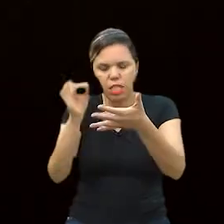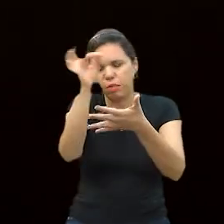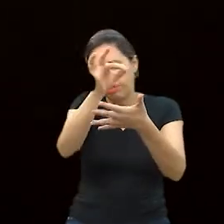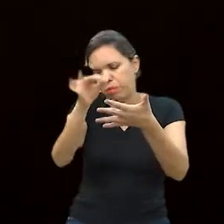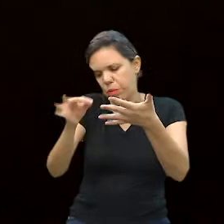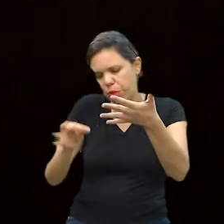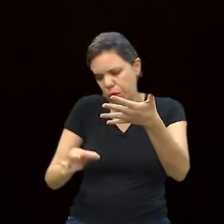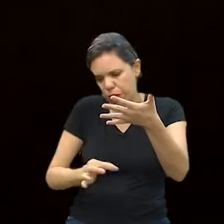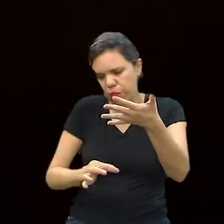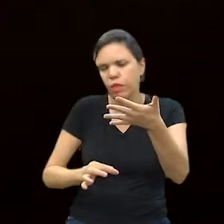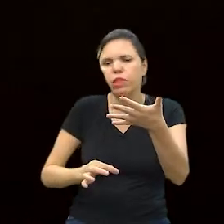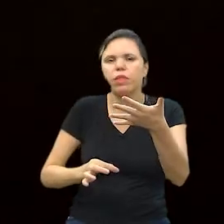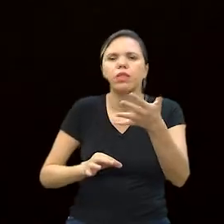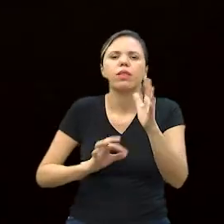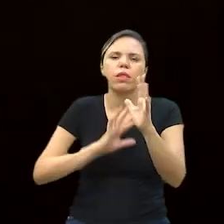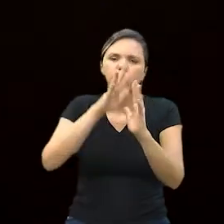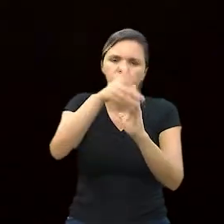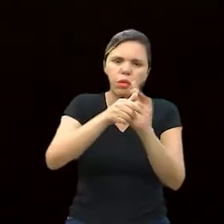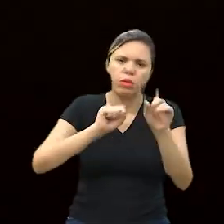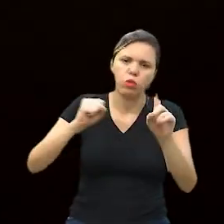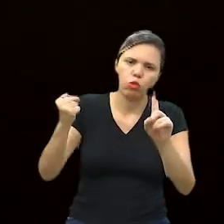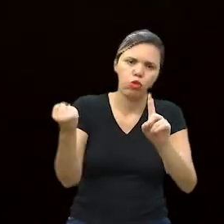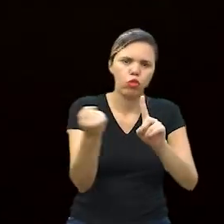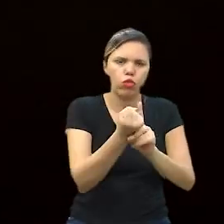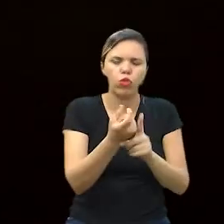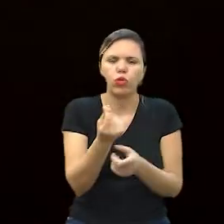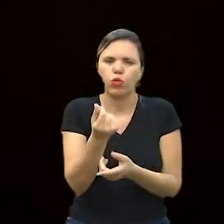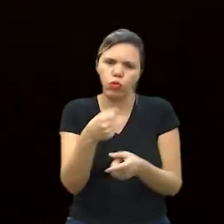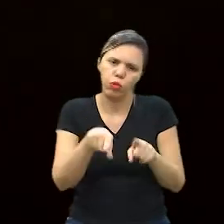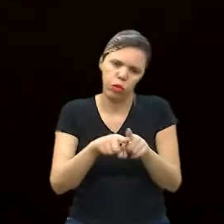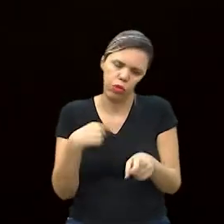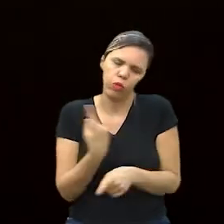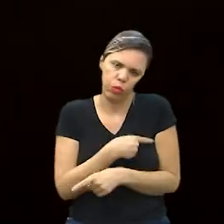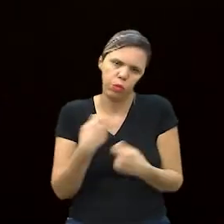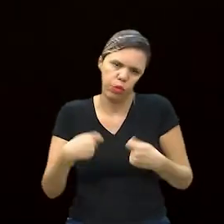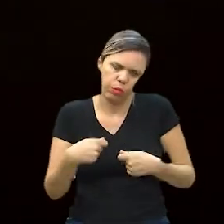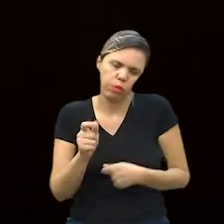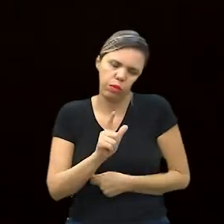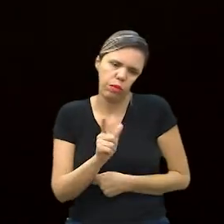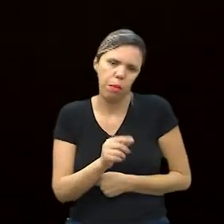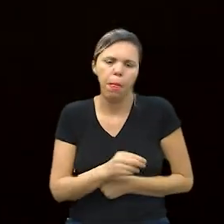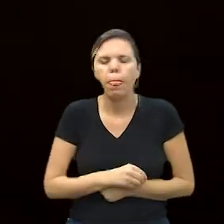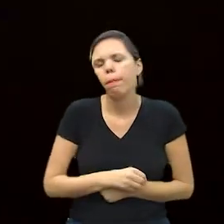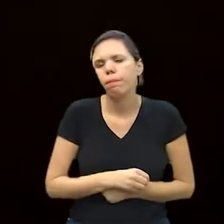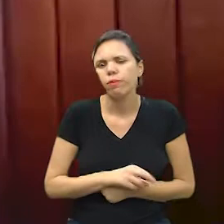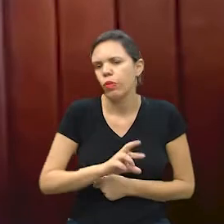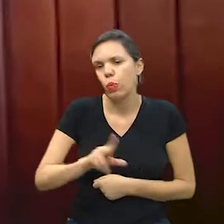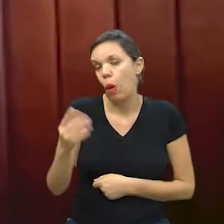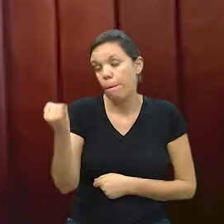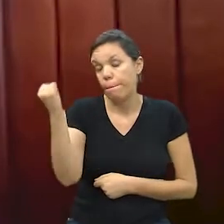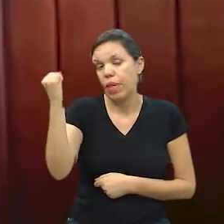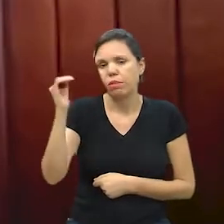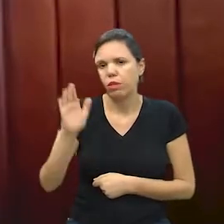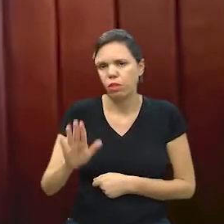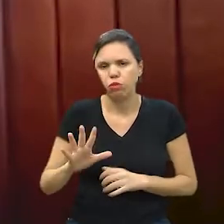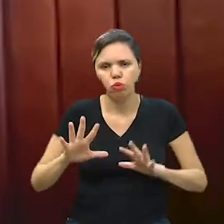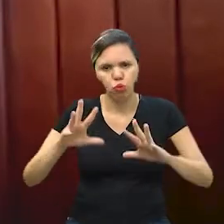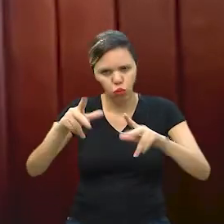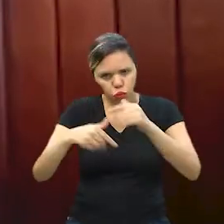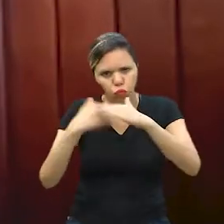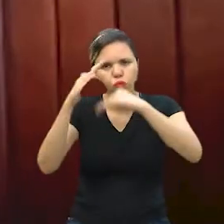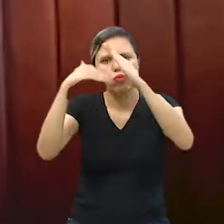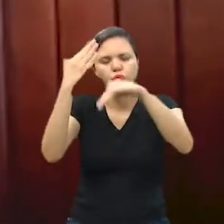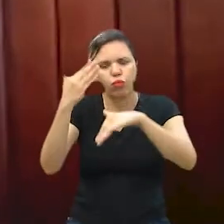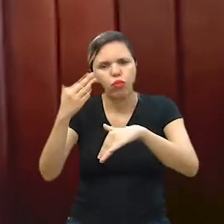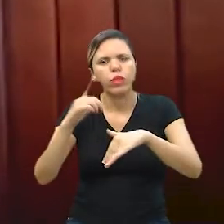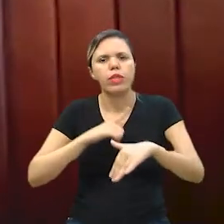a sociedade, né, o ambiental, o social e também o financeiro, que nós precisamos dele, óbvio, né, mas que não é o mais importante. Né? Acho